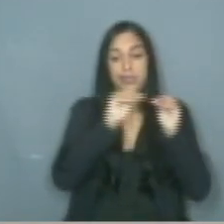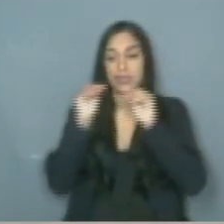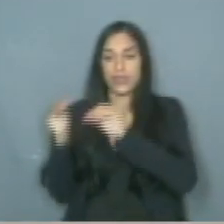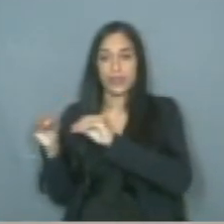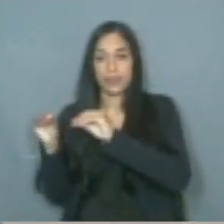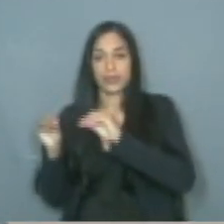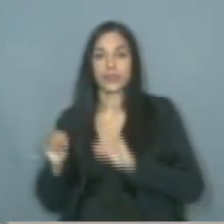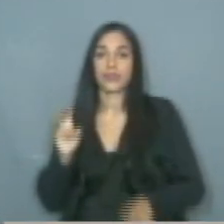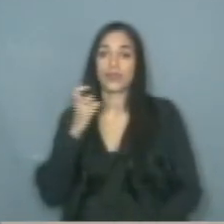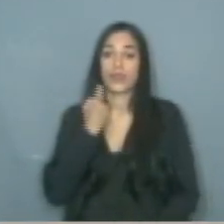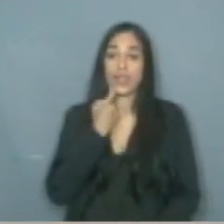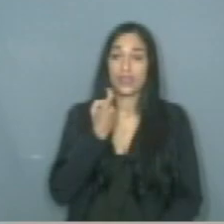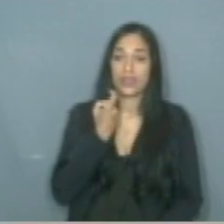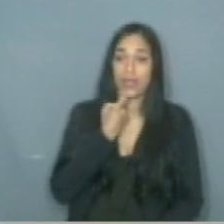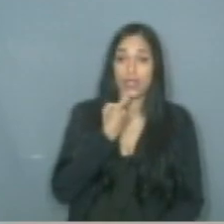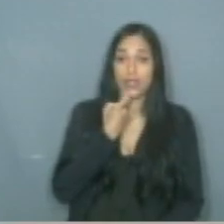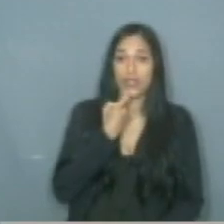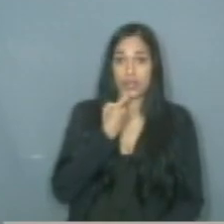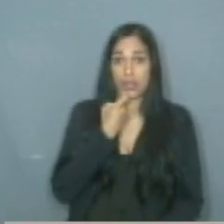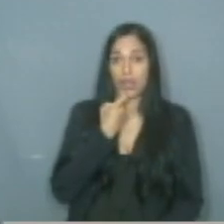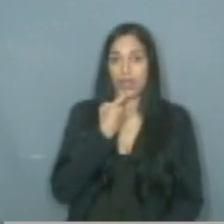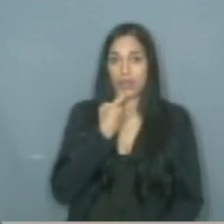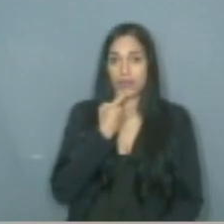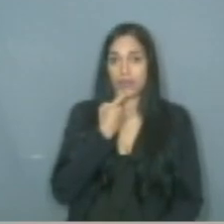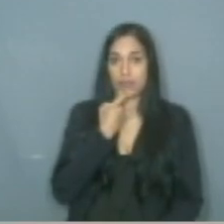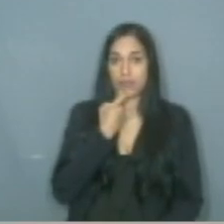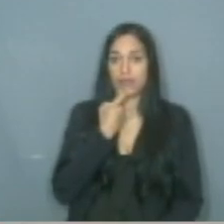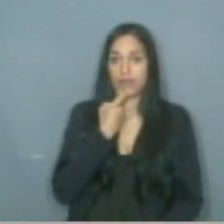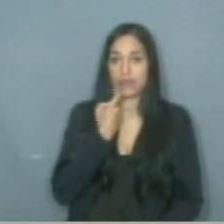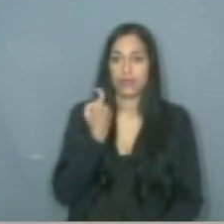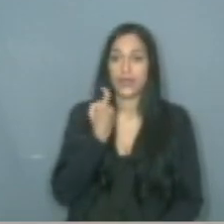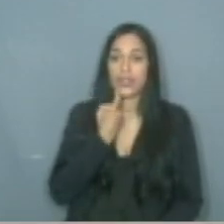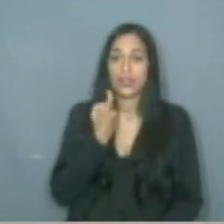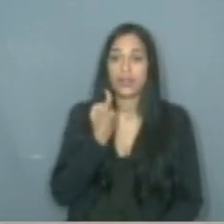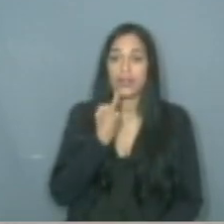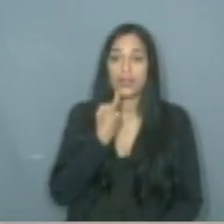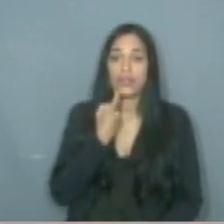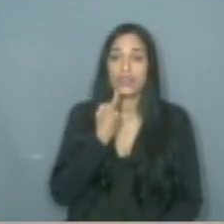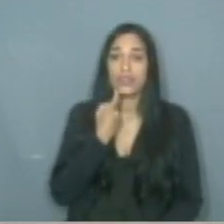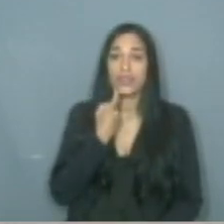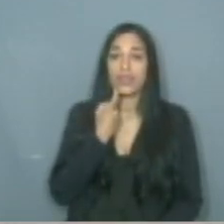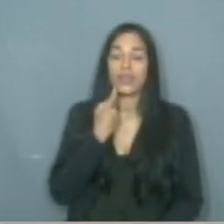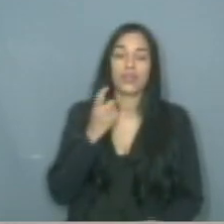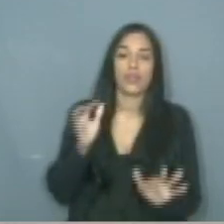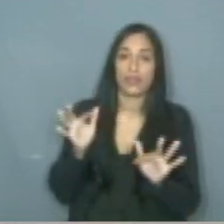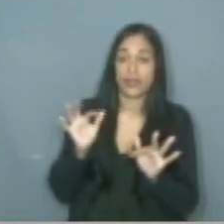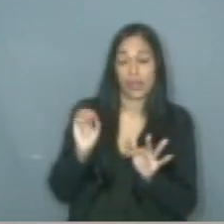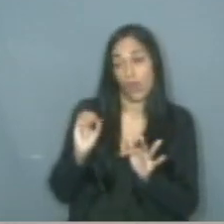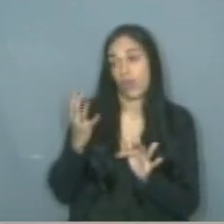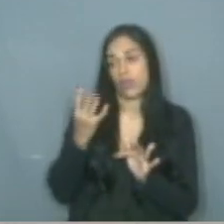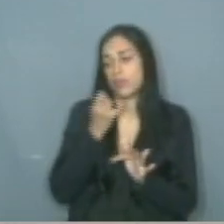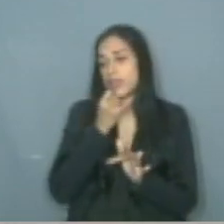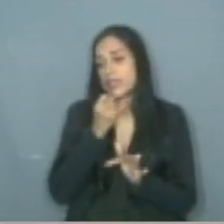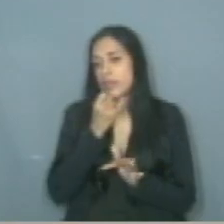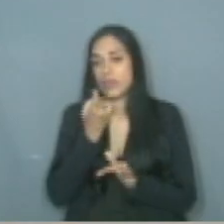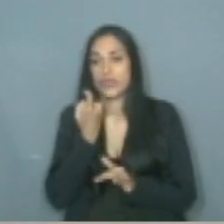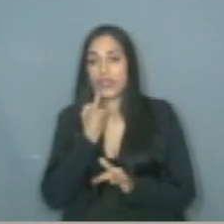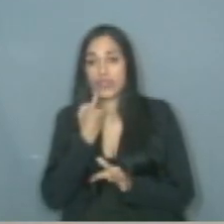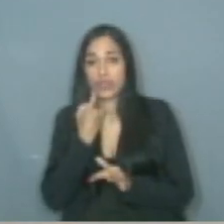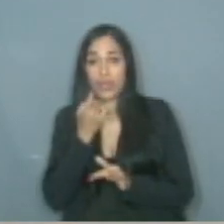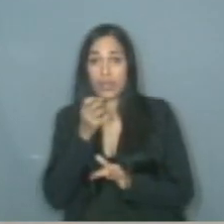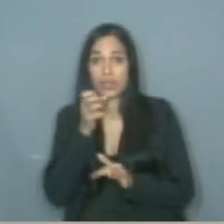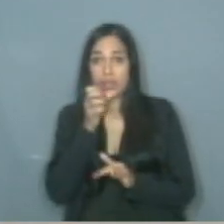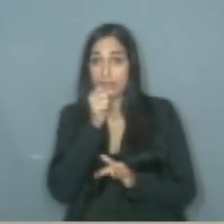na sexta-feira, quando isso acontece, no final de semana, a